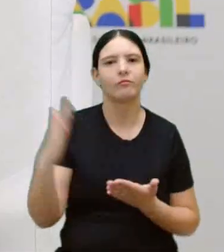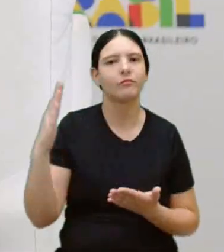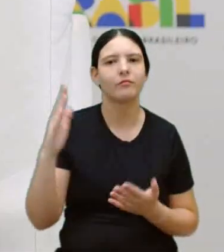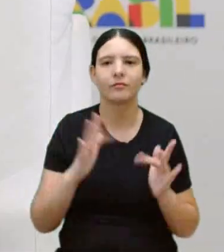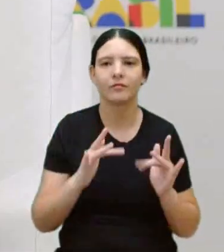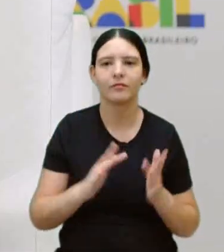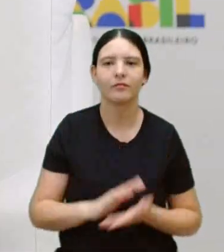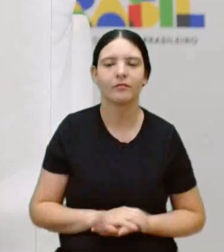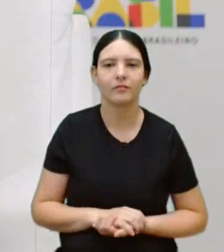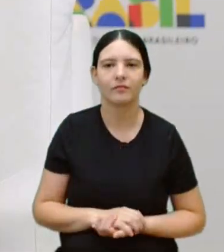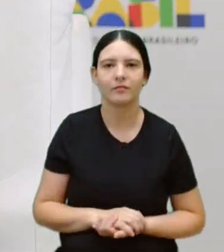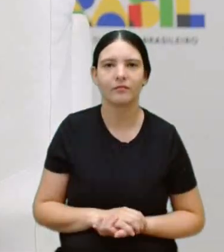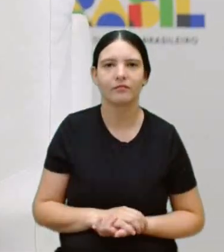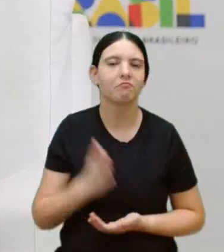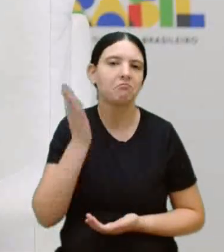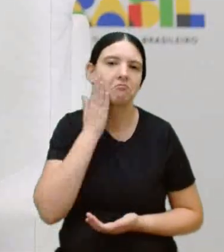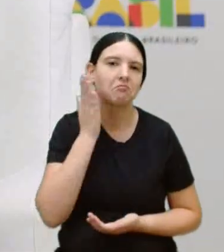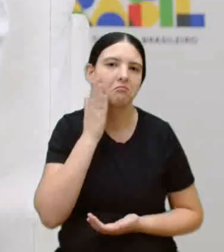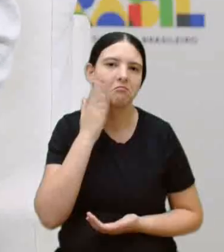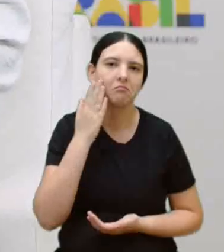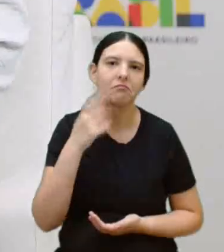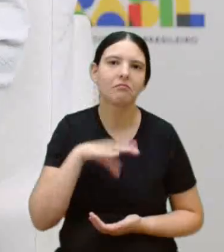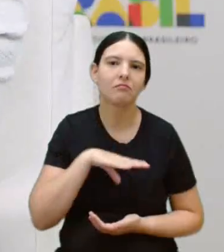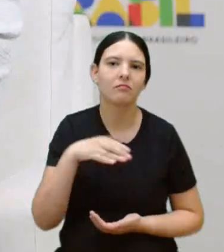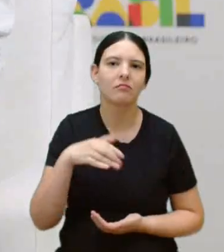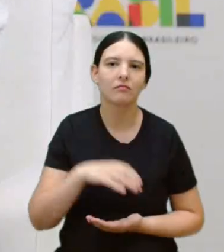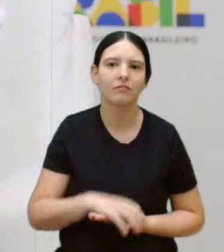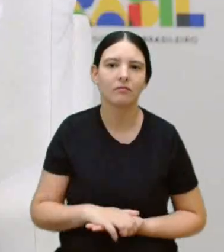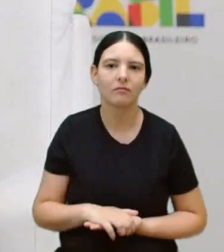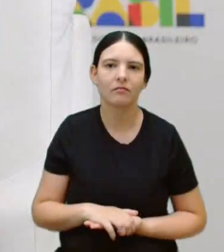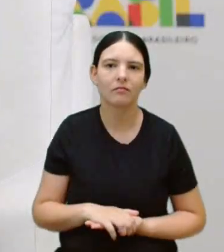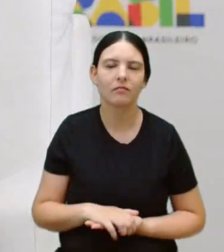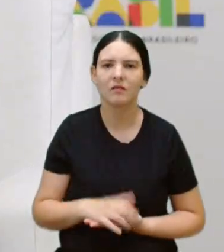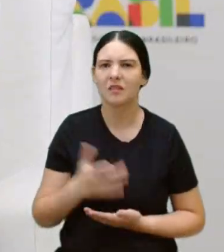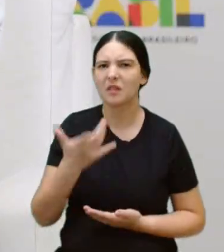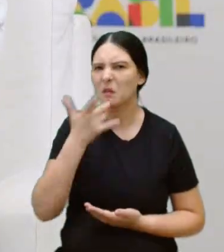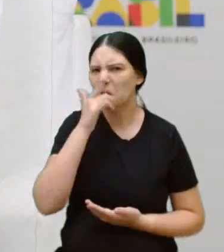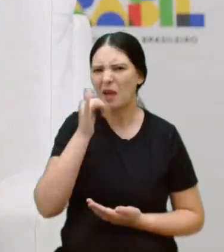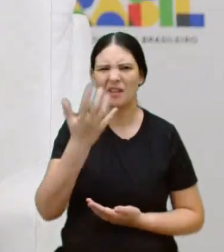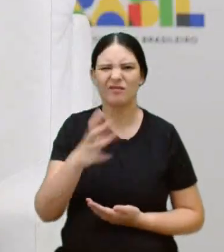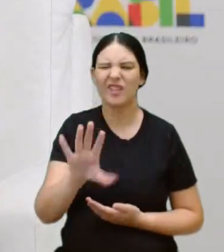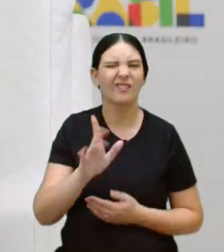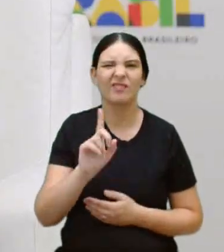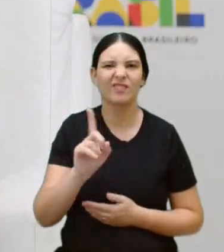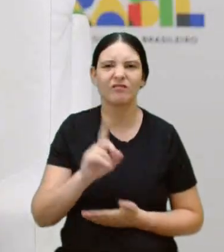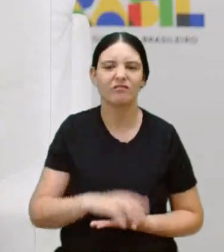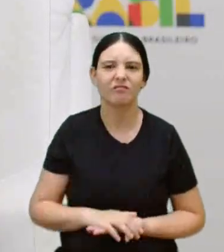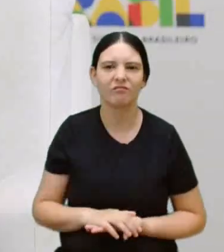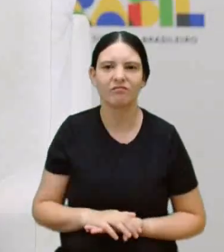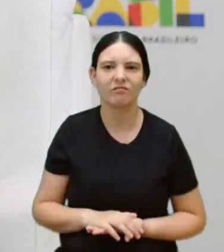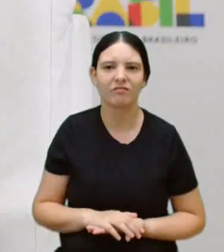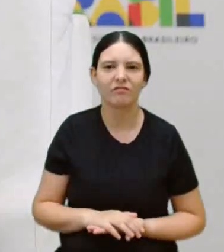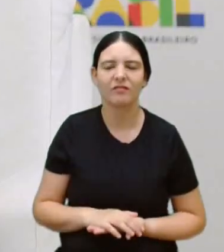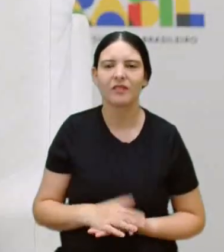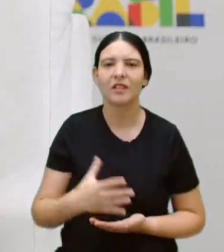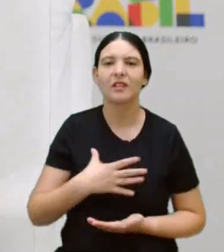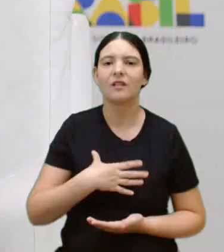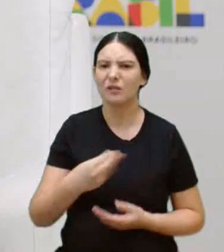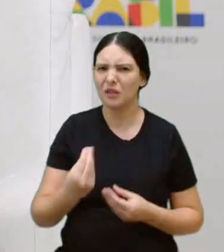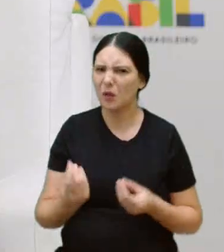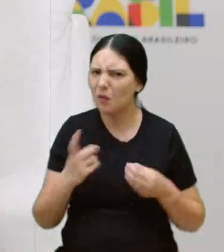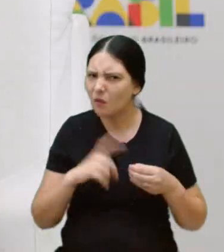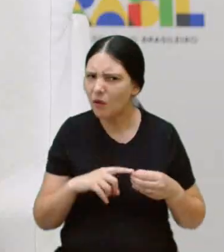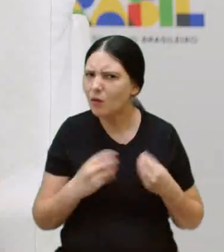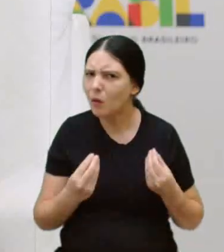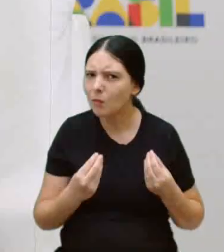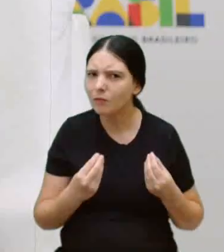Com a cara e com a coragem. O cara, não quero mais ser pai, não. Não tem devolução de criança, faz como? Percebam isso.